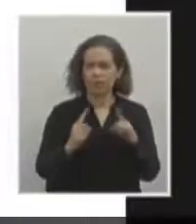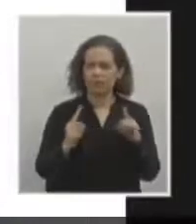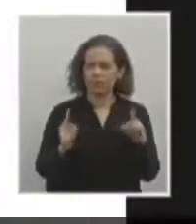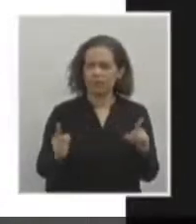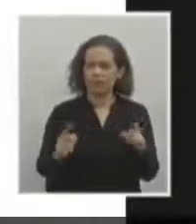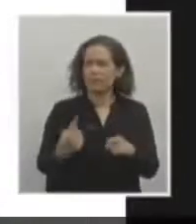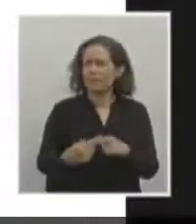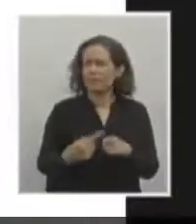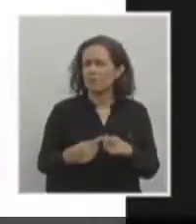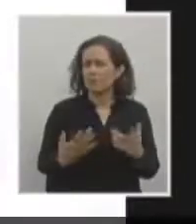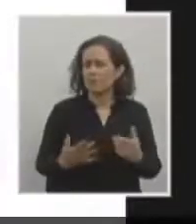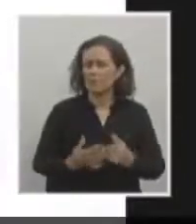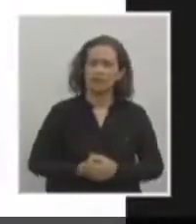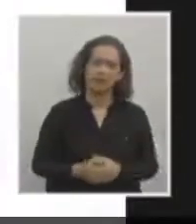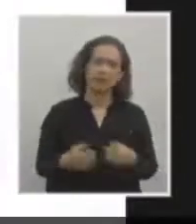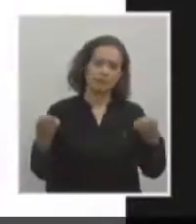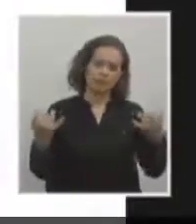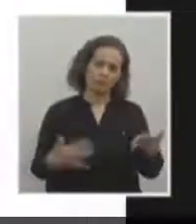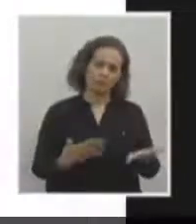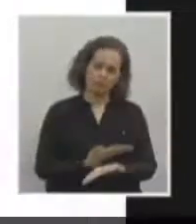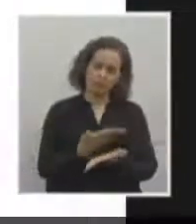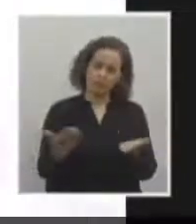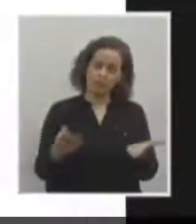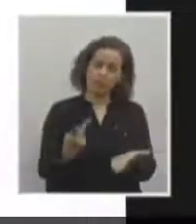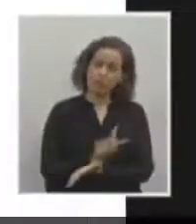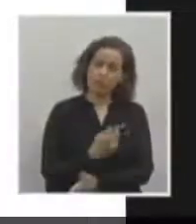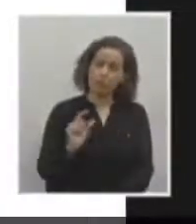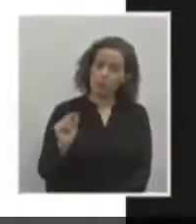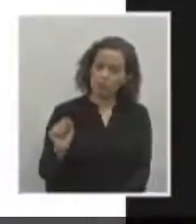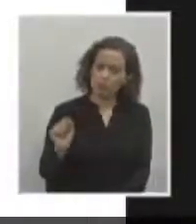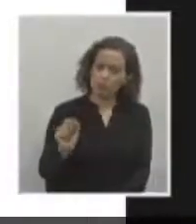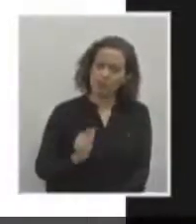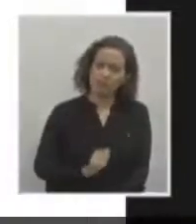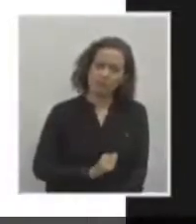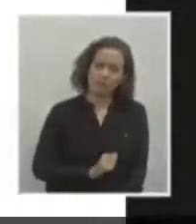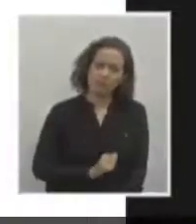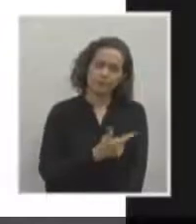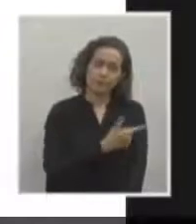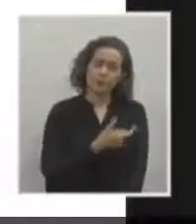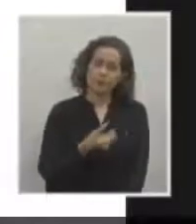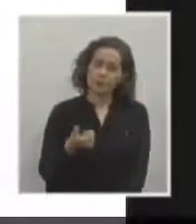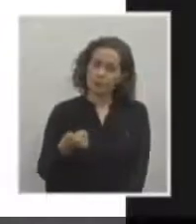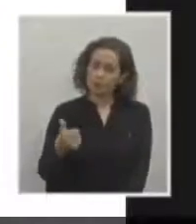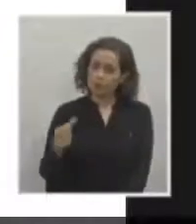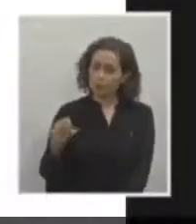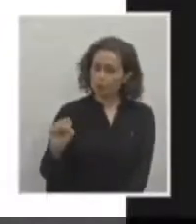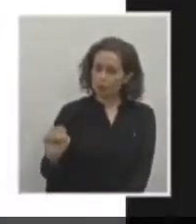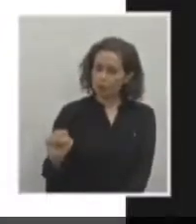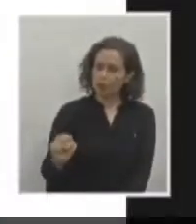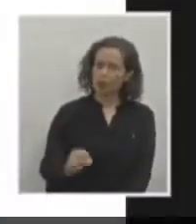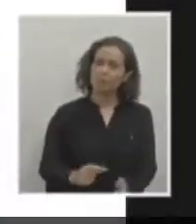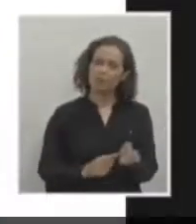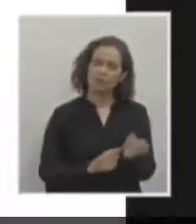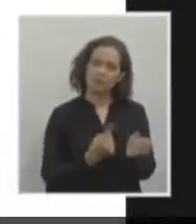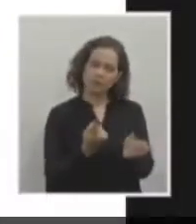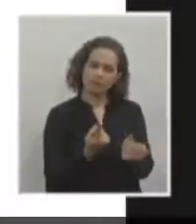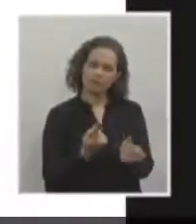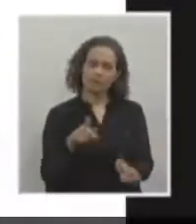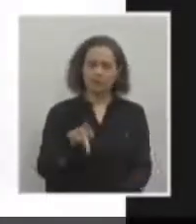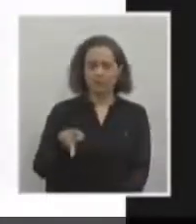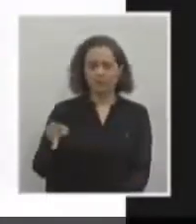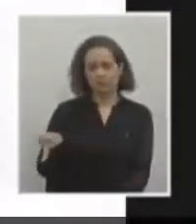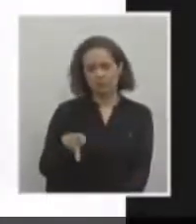quê? Deixa eu explicar para vocês o que acontece. Em 2018, foi a primeira vez que os professores